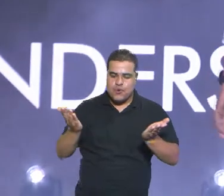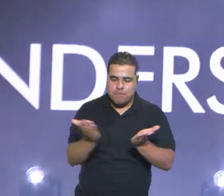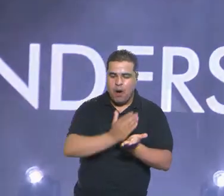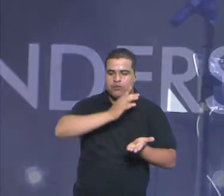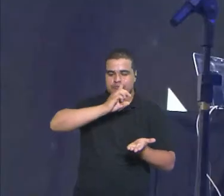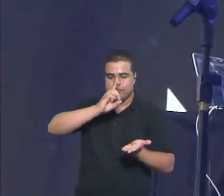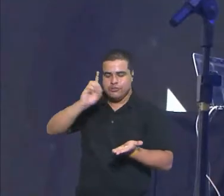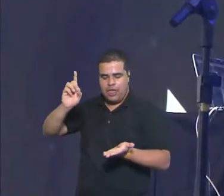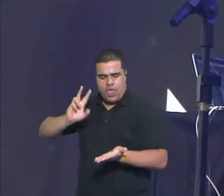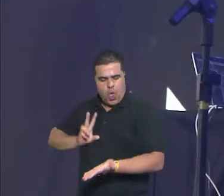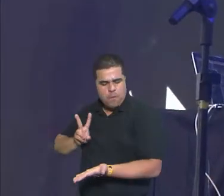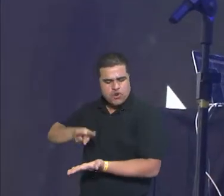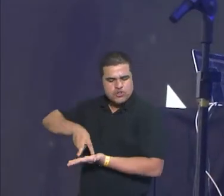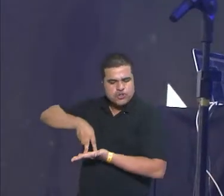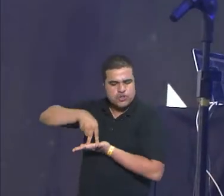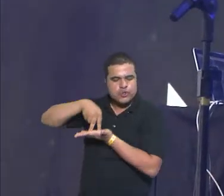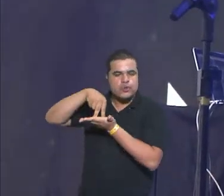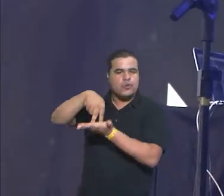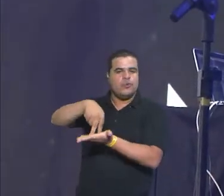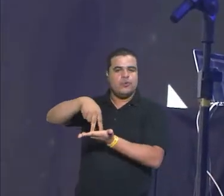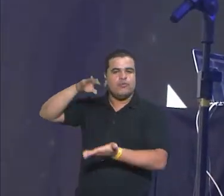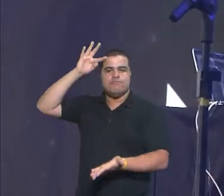estou diferente